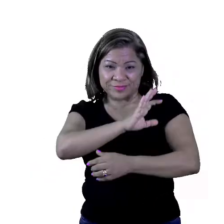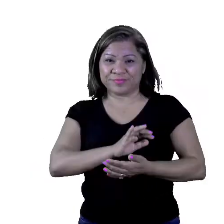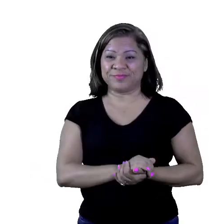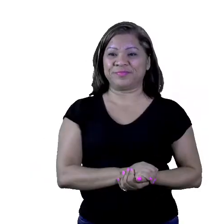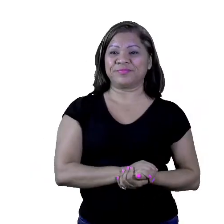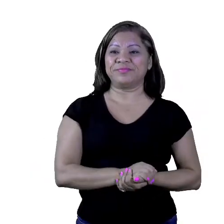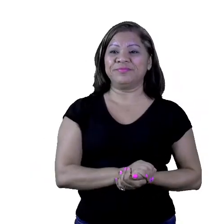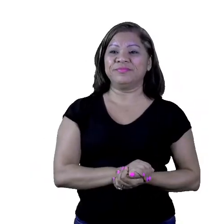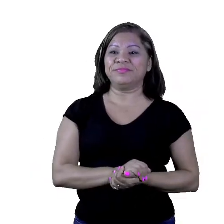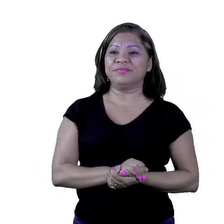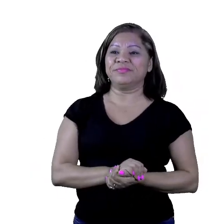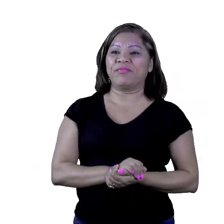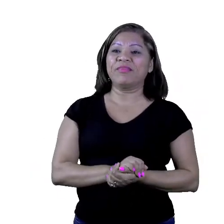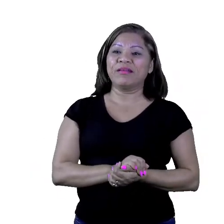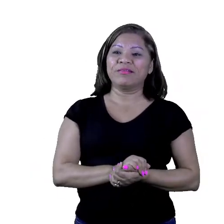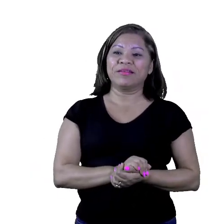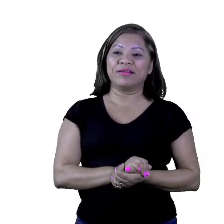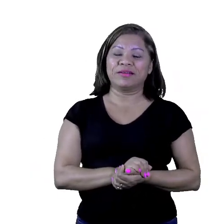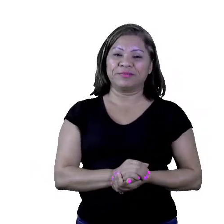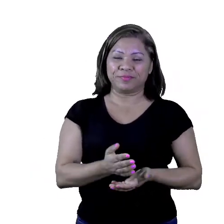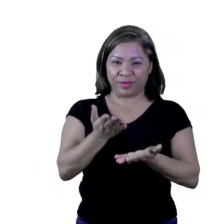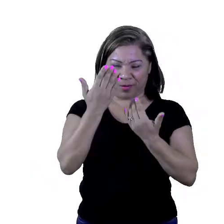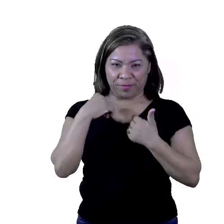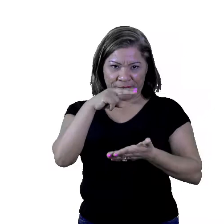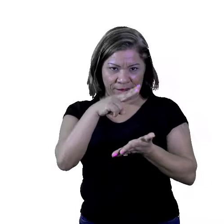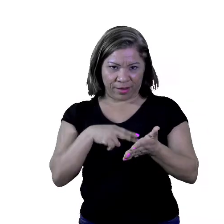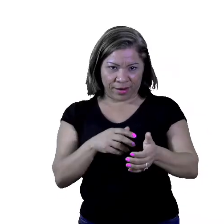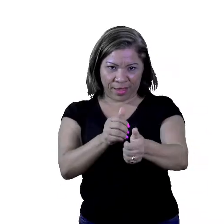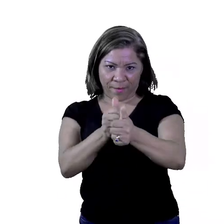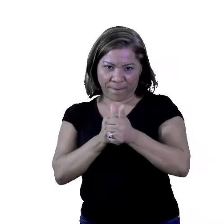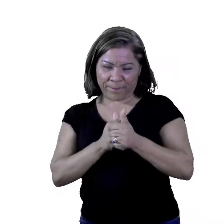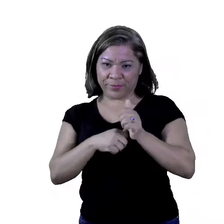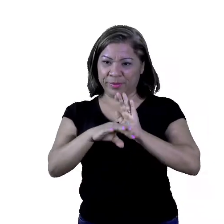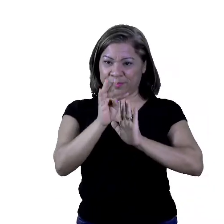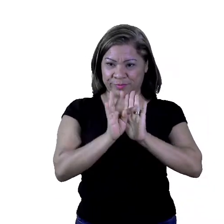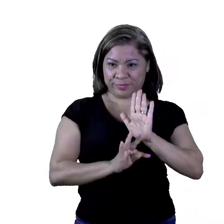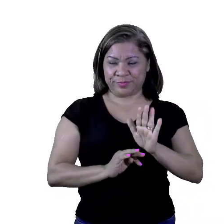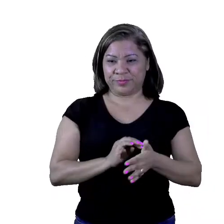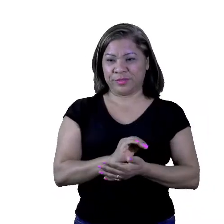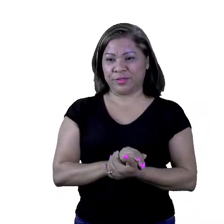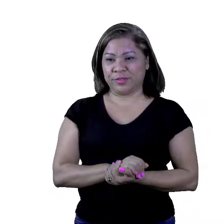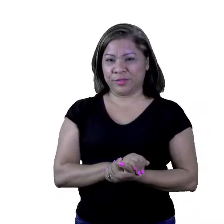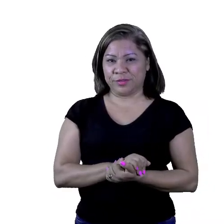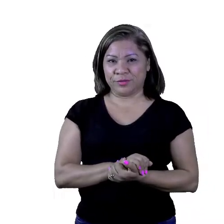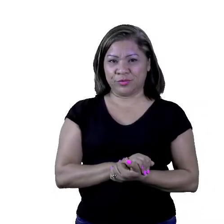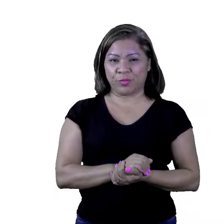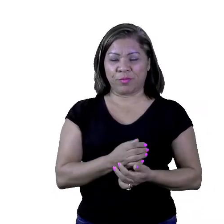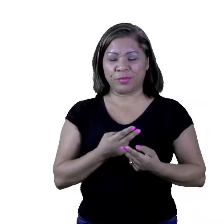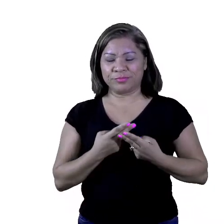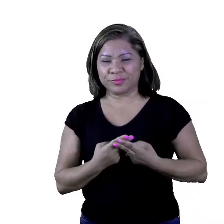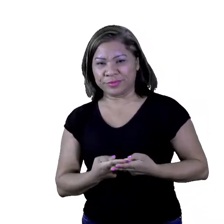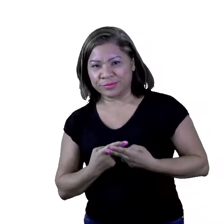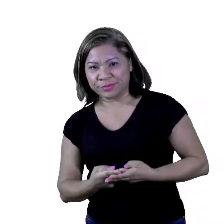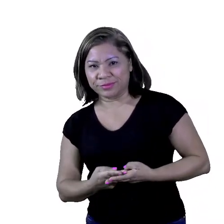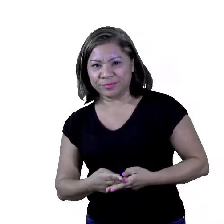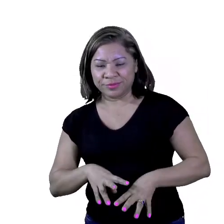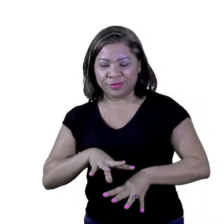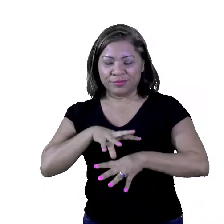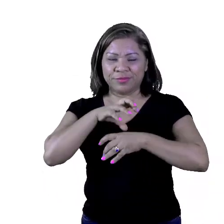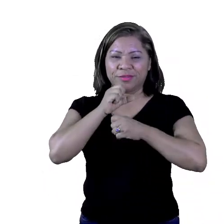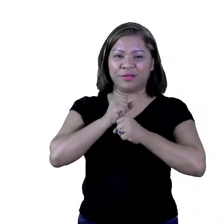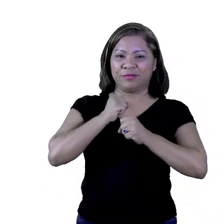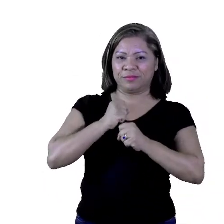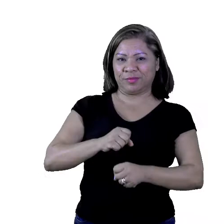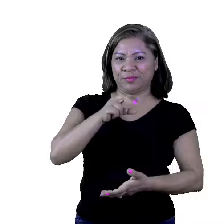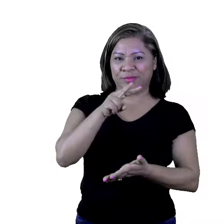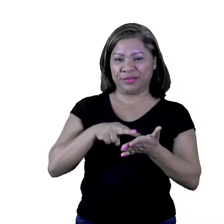comigo? É um texto pequeno. Então, leia comigo o texto, está bem na tela, pacientemente, respira fundo para que nós possamos ler, certo?